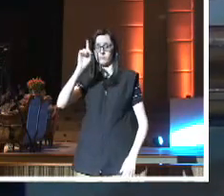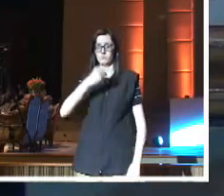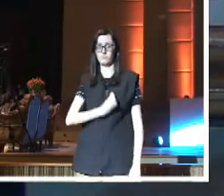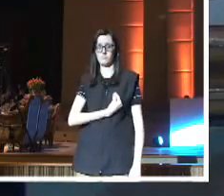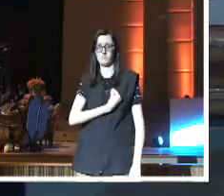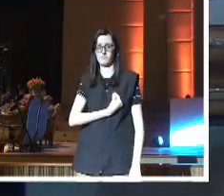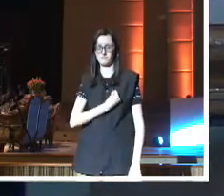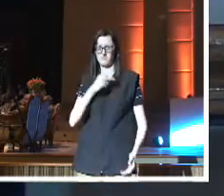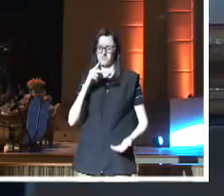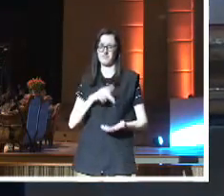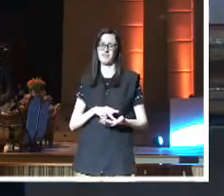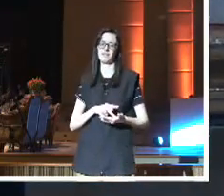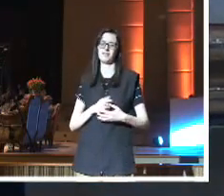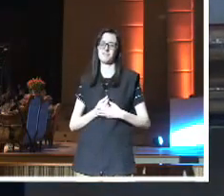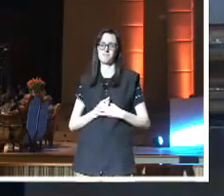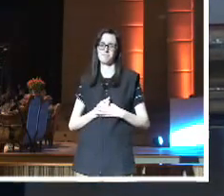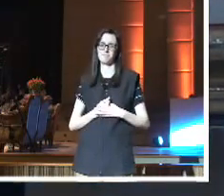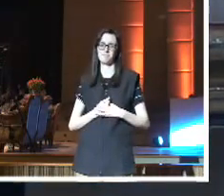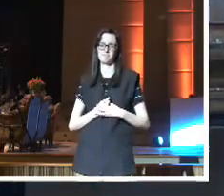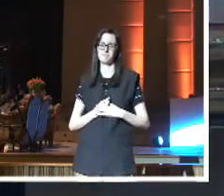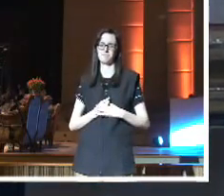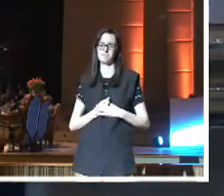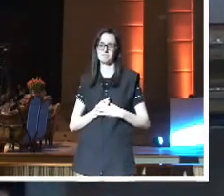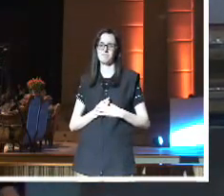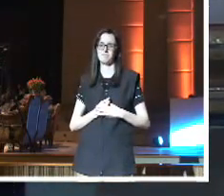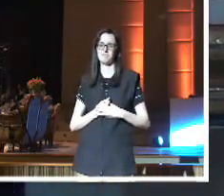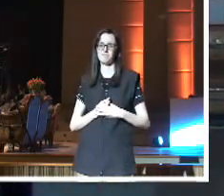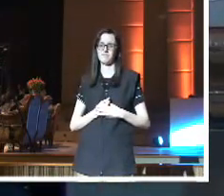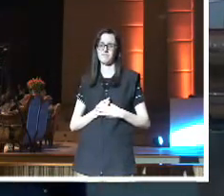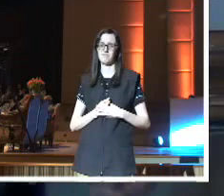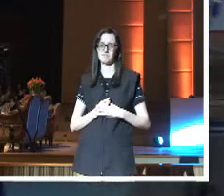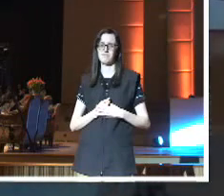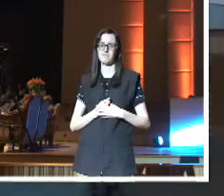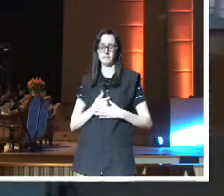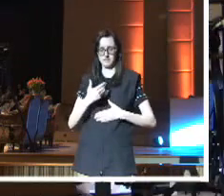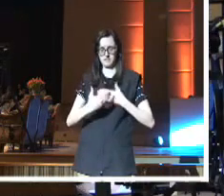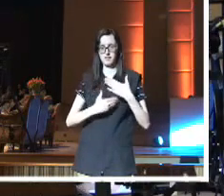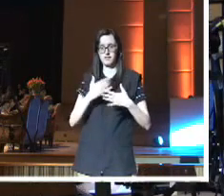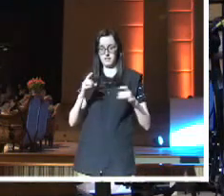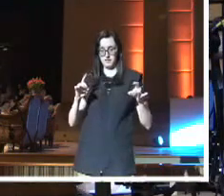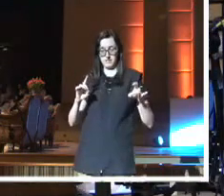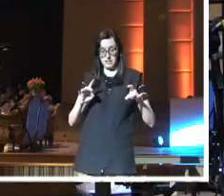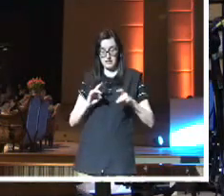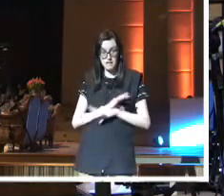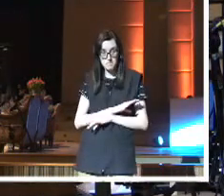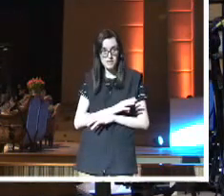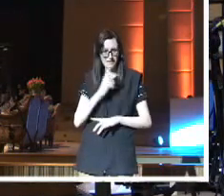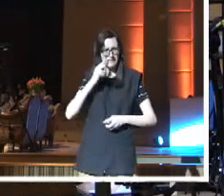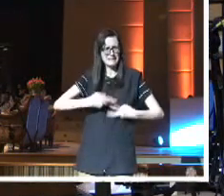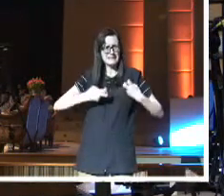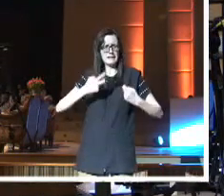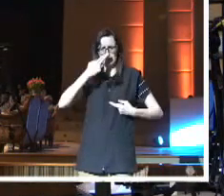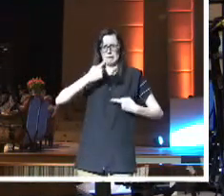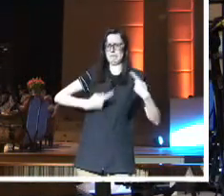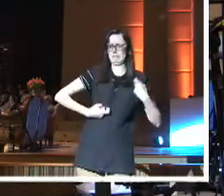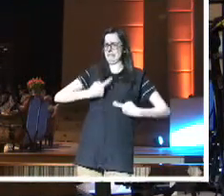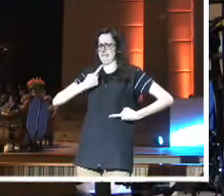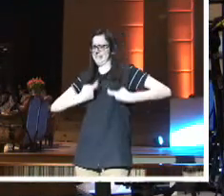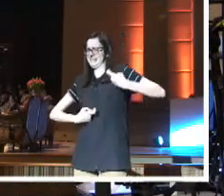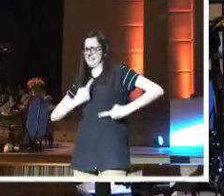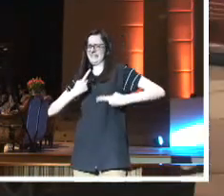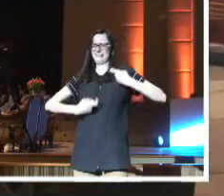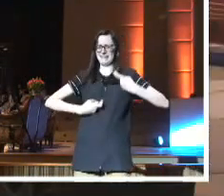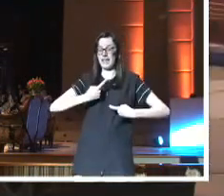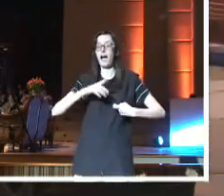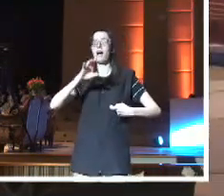existe de verdade. E termina essa batalha do coração quando ele chega a